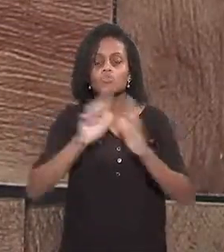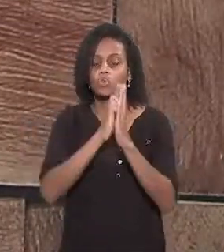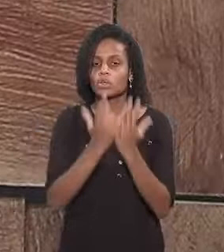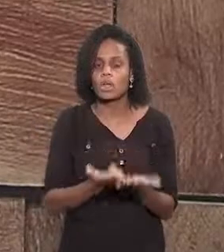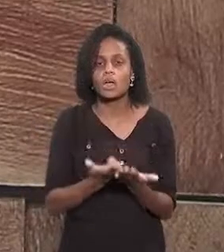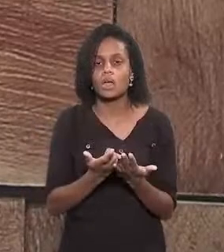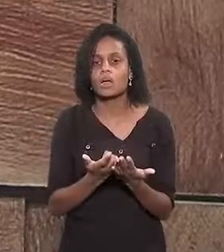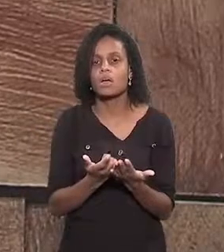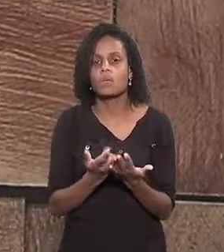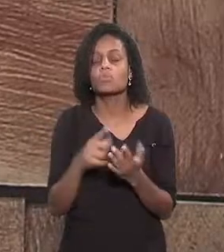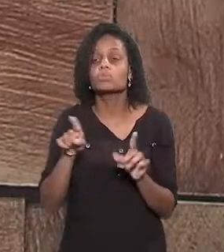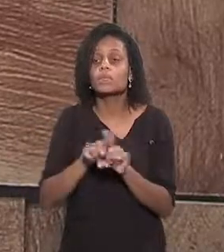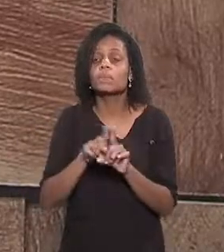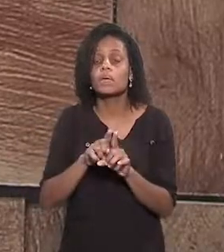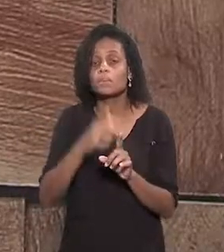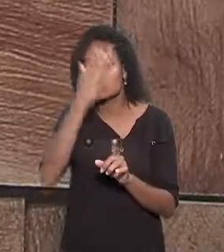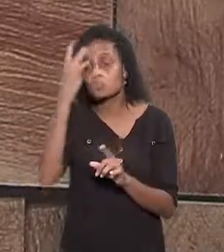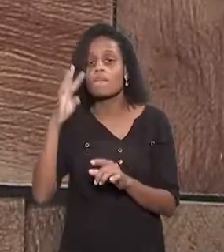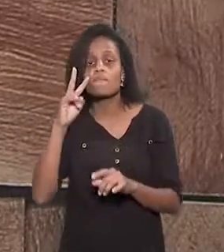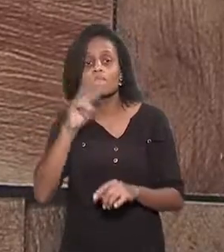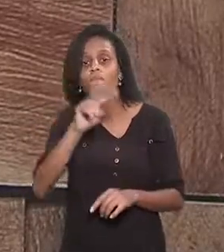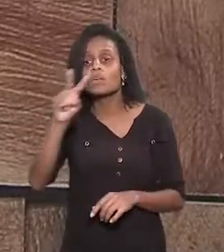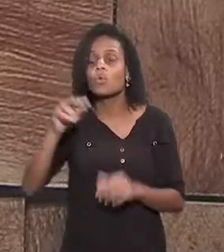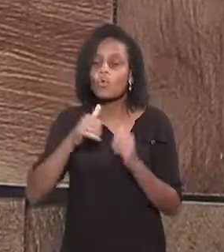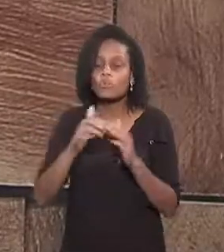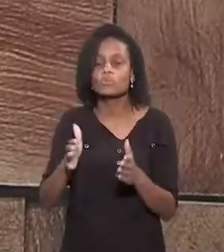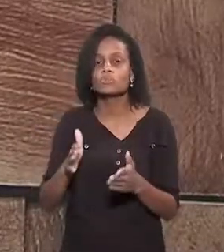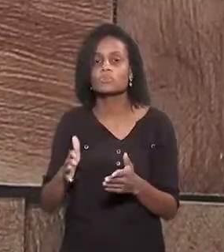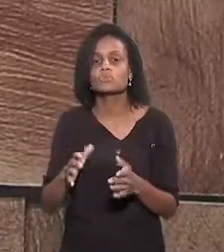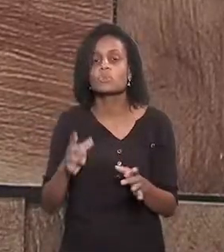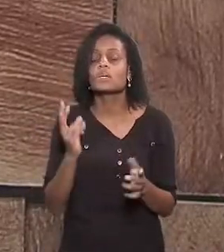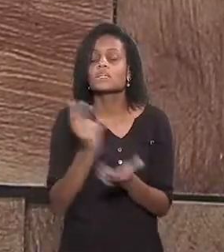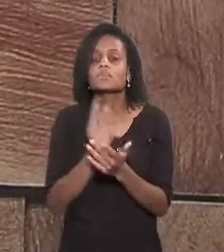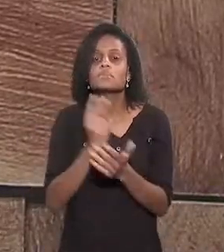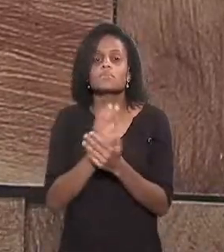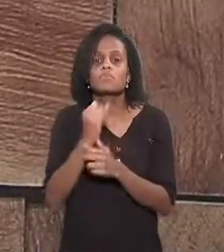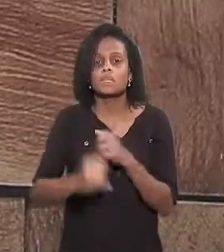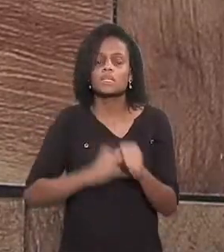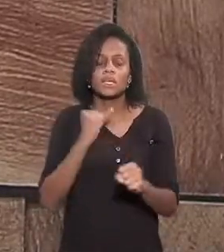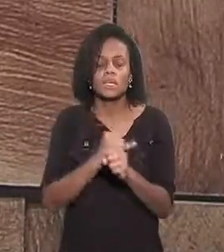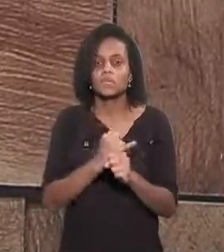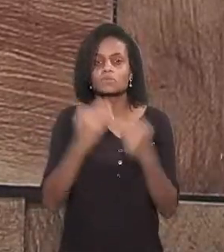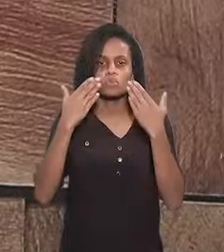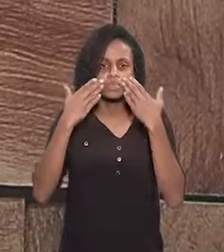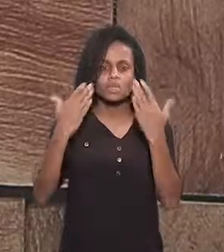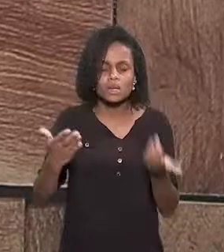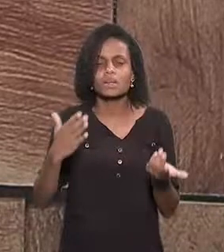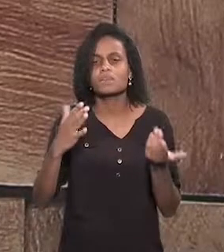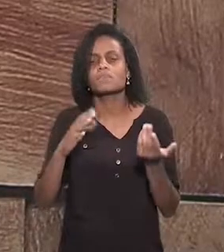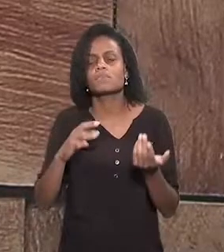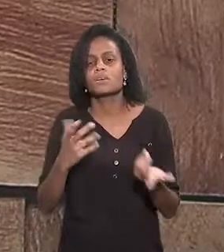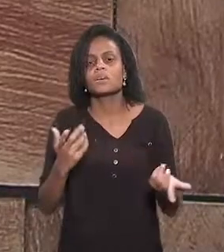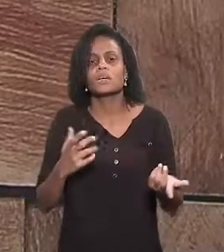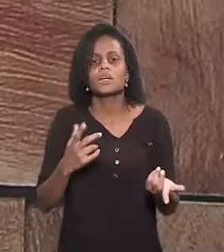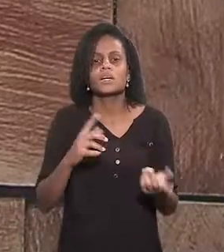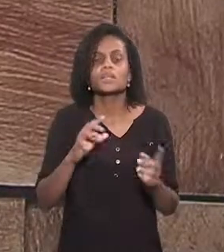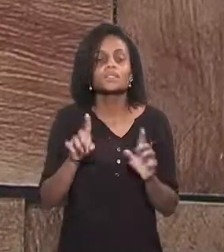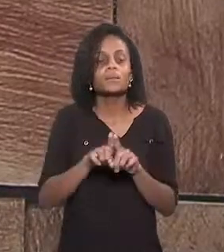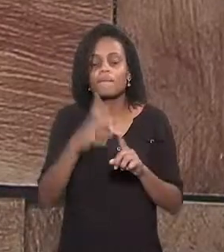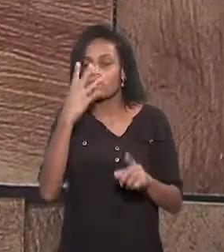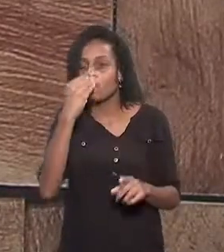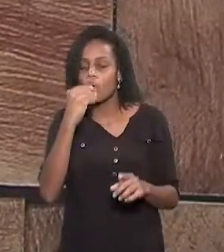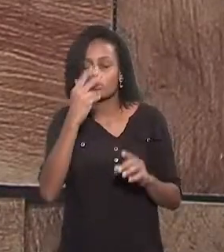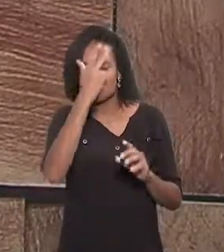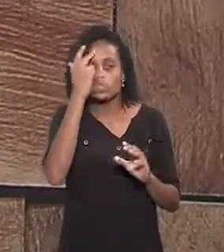comunitários começaram a ganhar crédito também, que sempre era falado imagens da internet, reprodução da internet, imagens